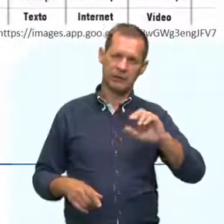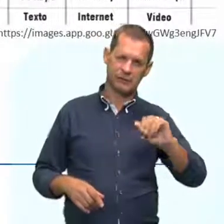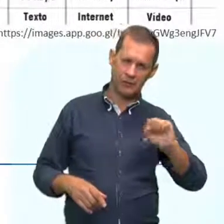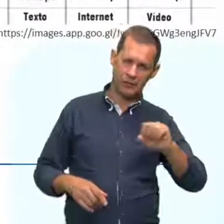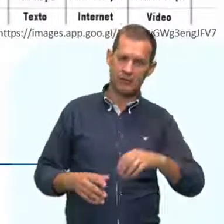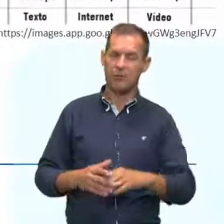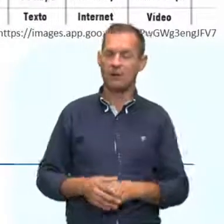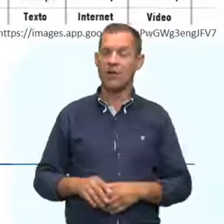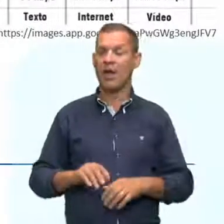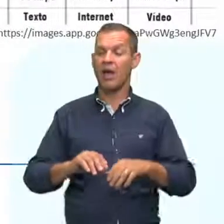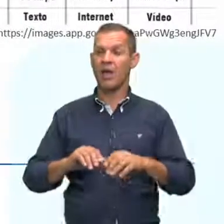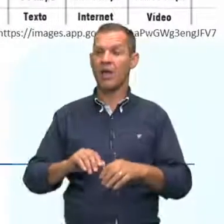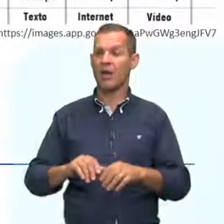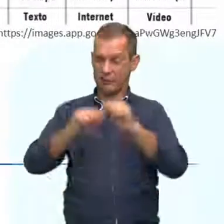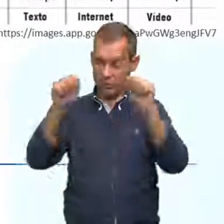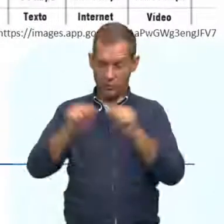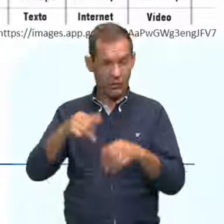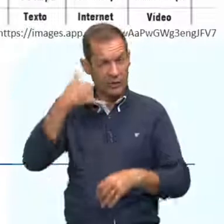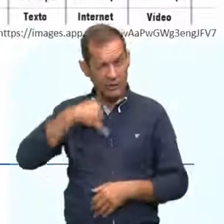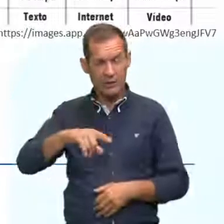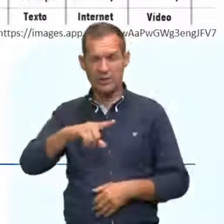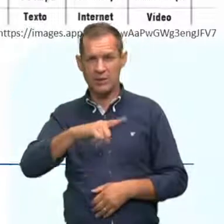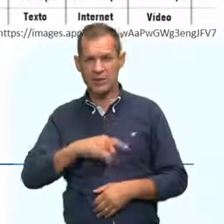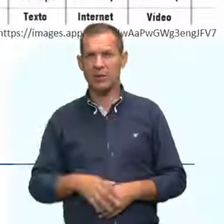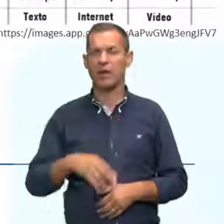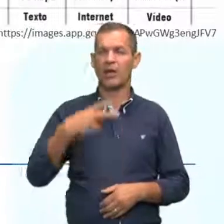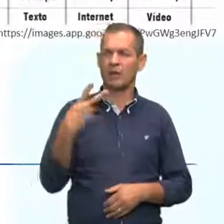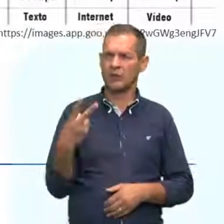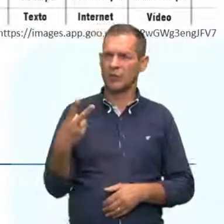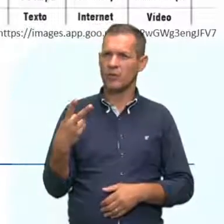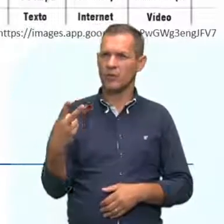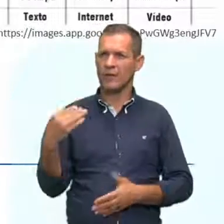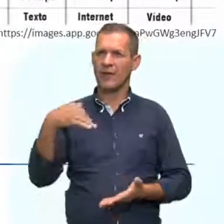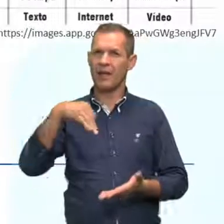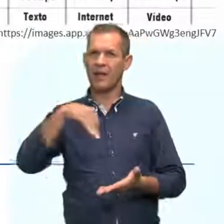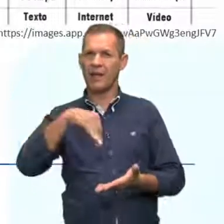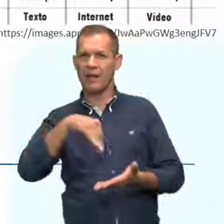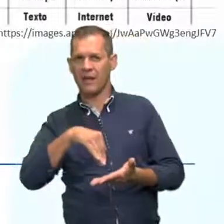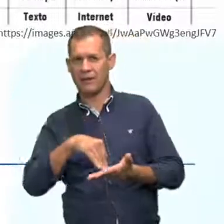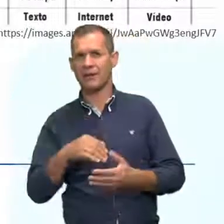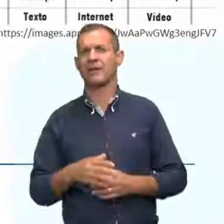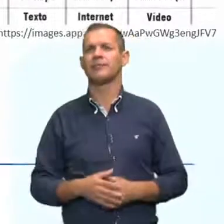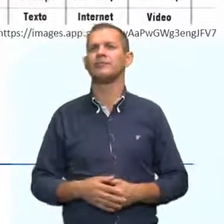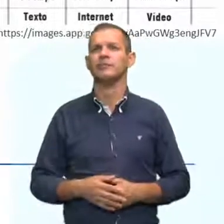as células tinham de 2